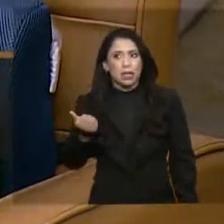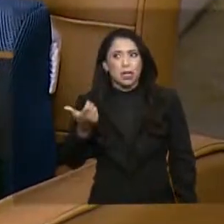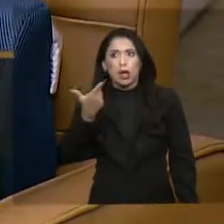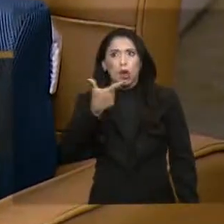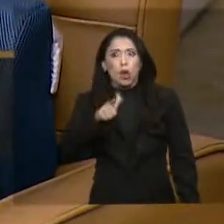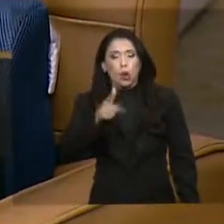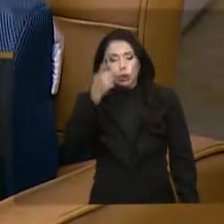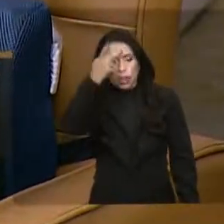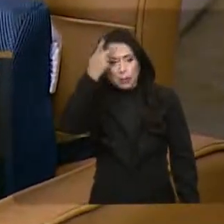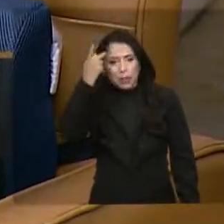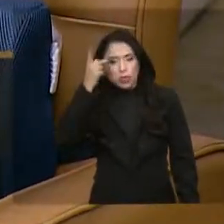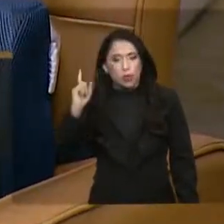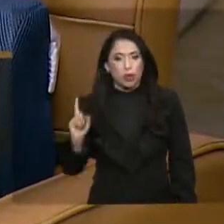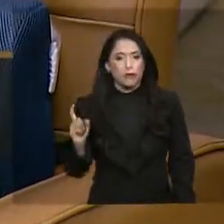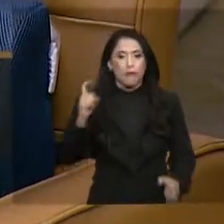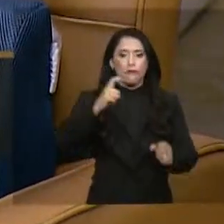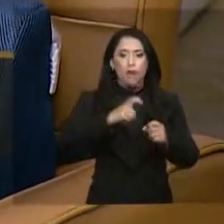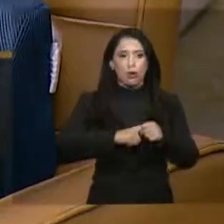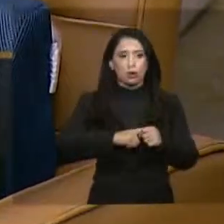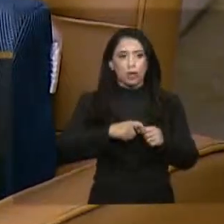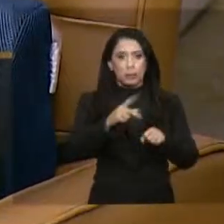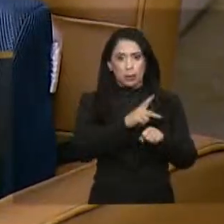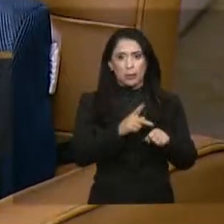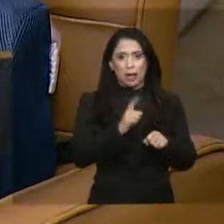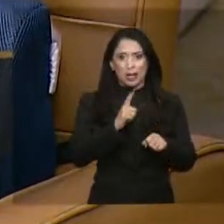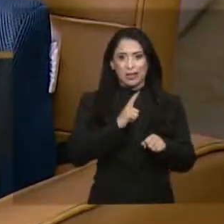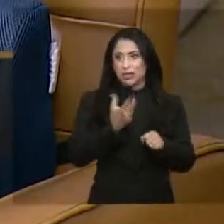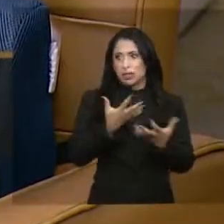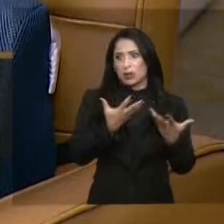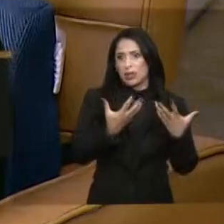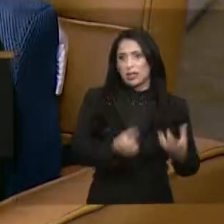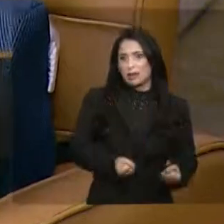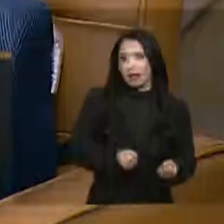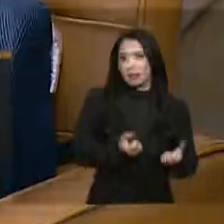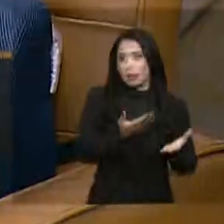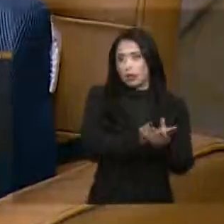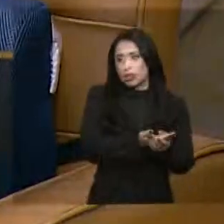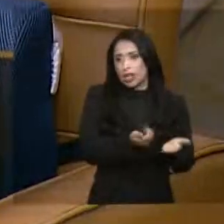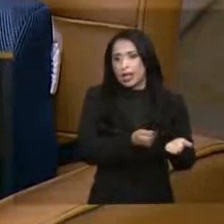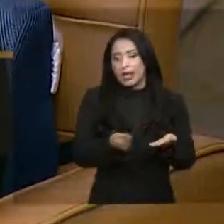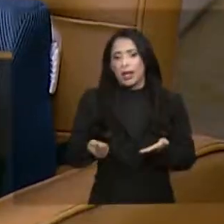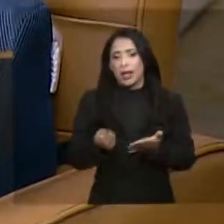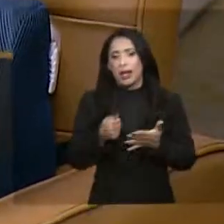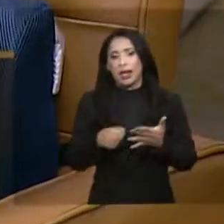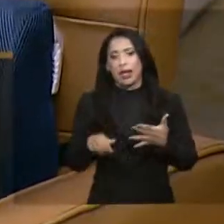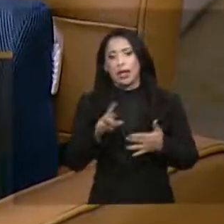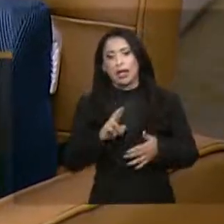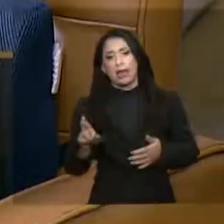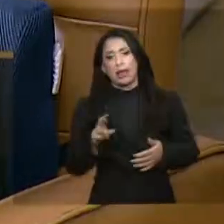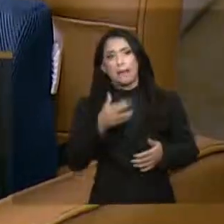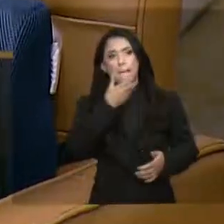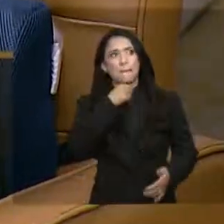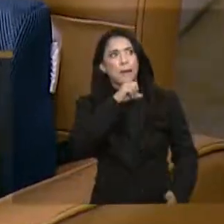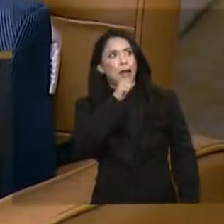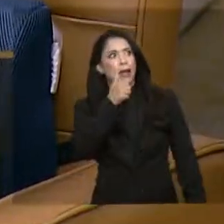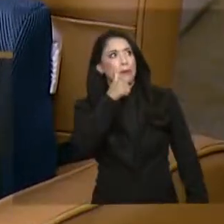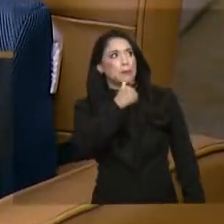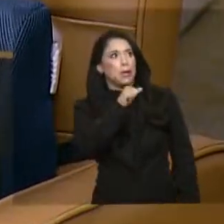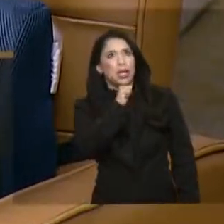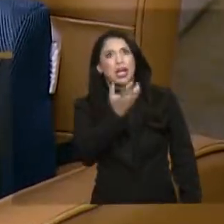extraditando, inconformado com a decisão, pode ingressar com uma rescisória, um pai do extraditando, ou a mãe, ou a